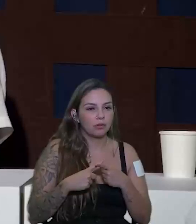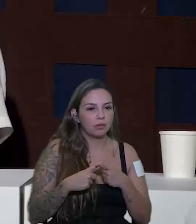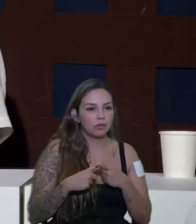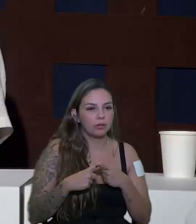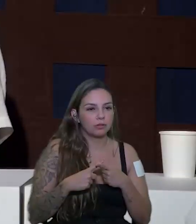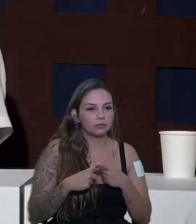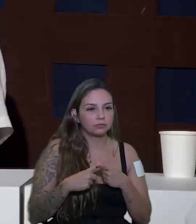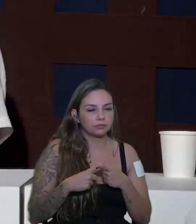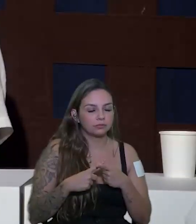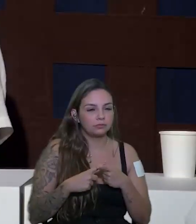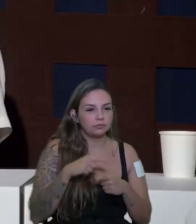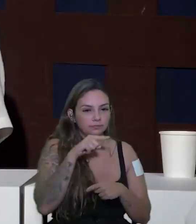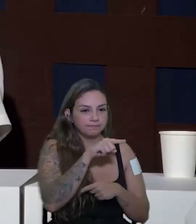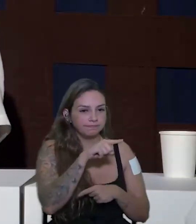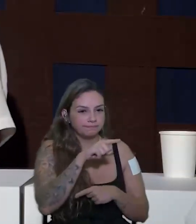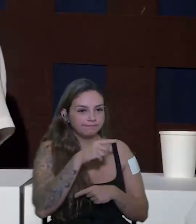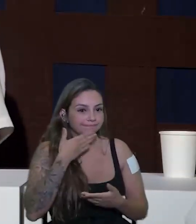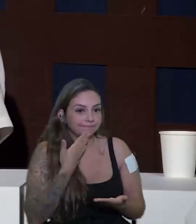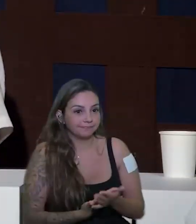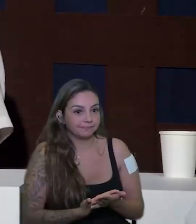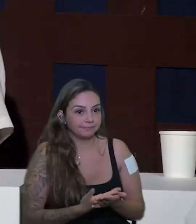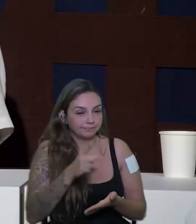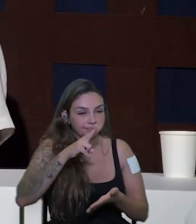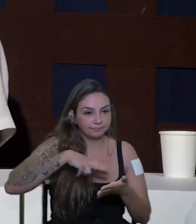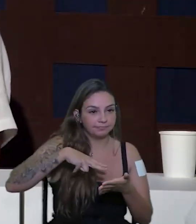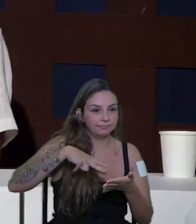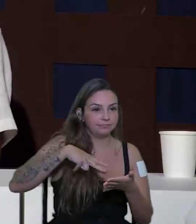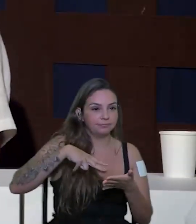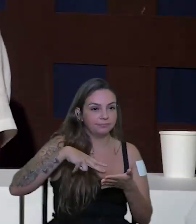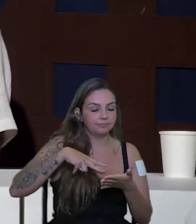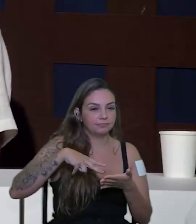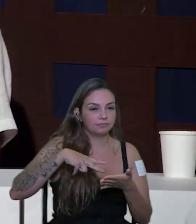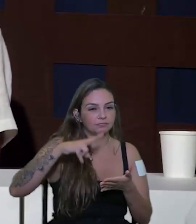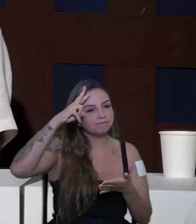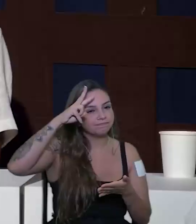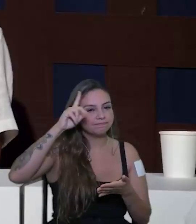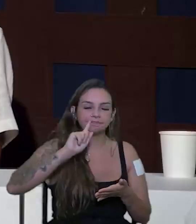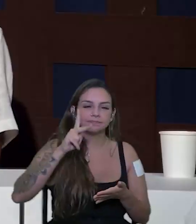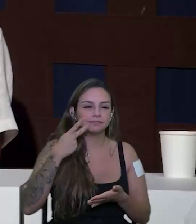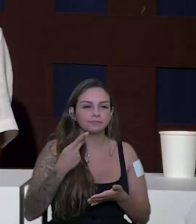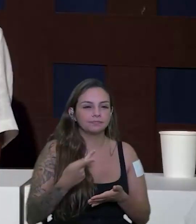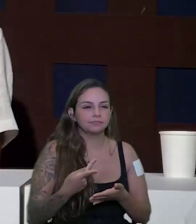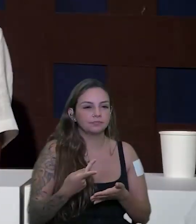mesmo tempo em que ele se encanta com essas leituras, são histórias que não